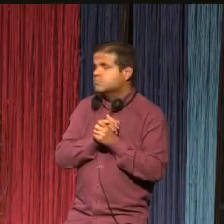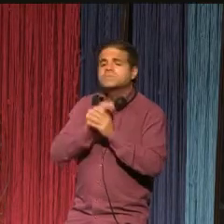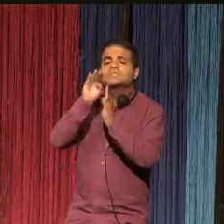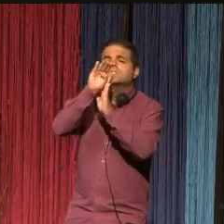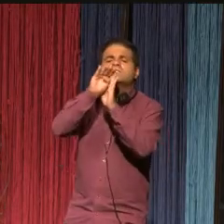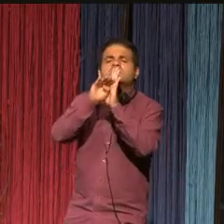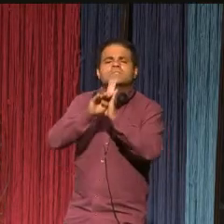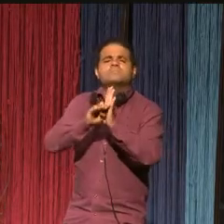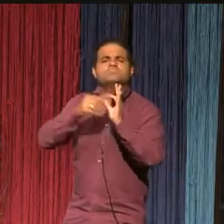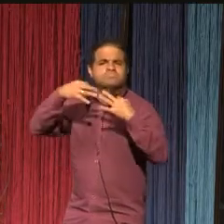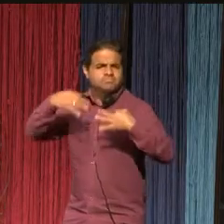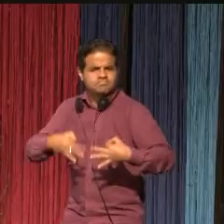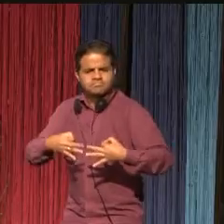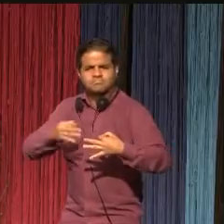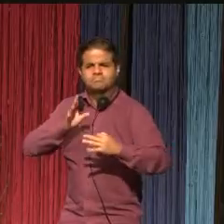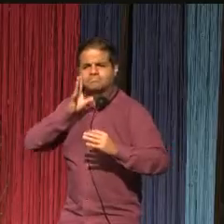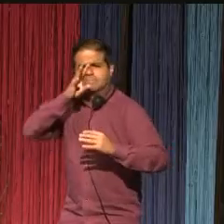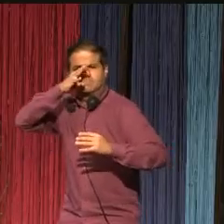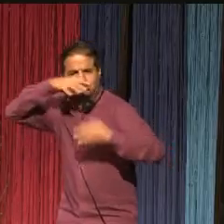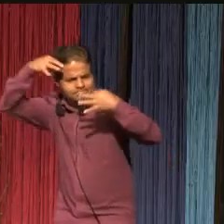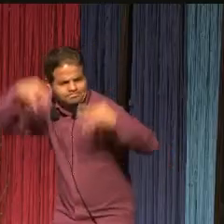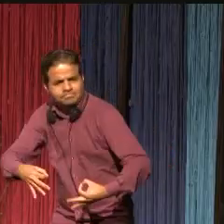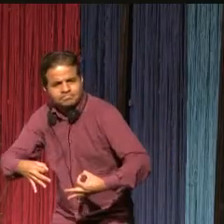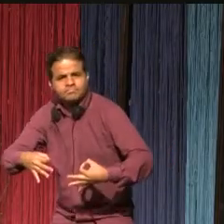Disciplina, perseverança,